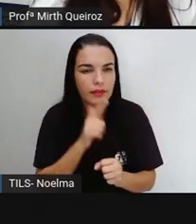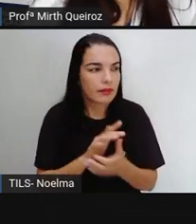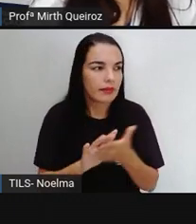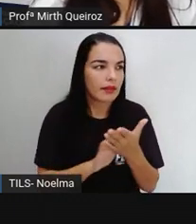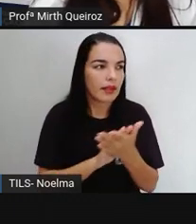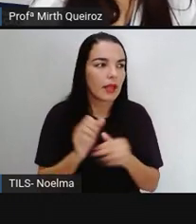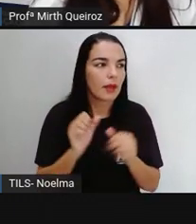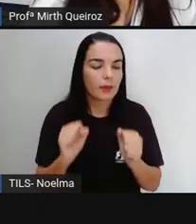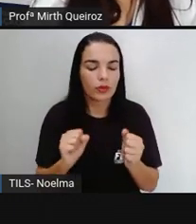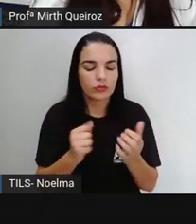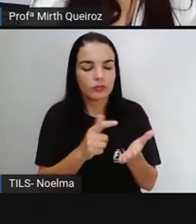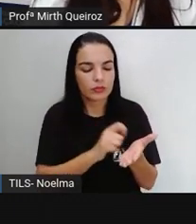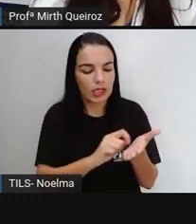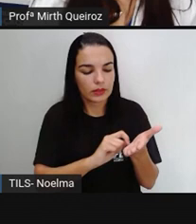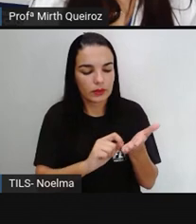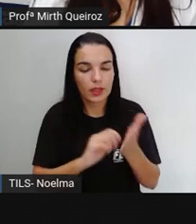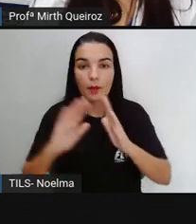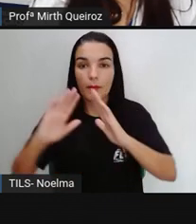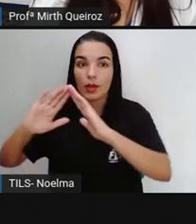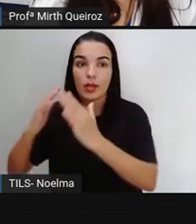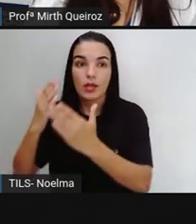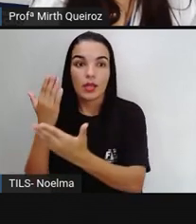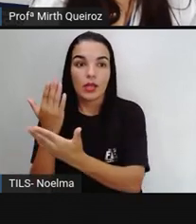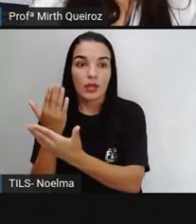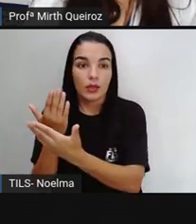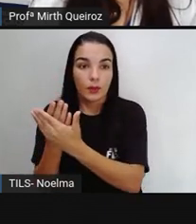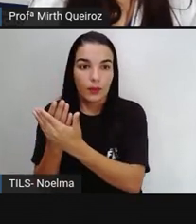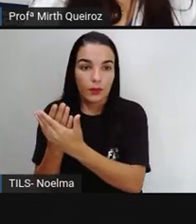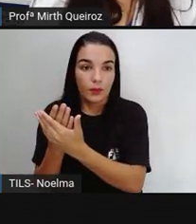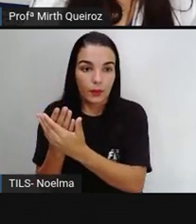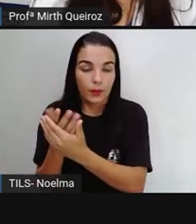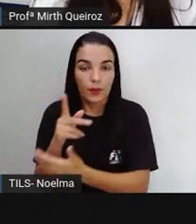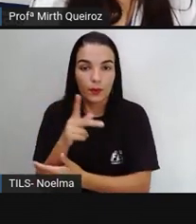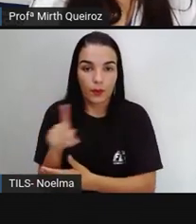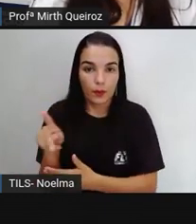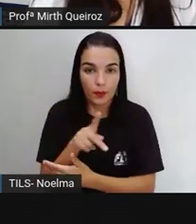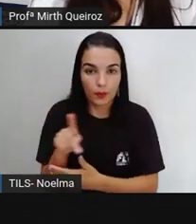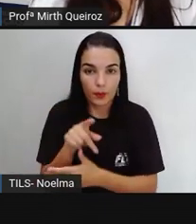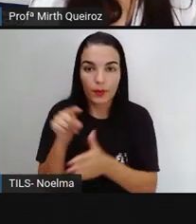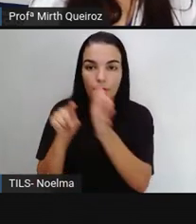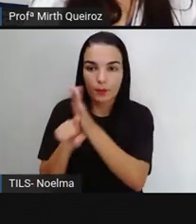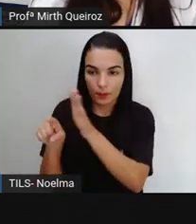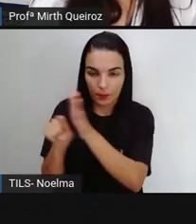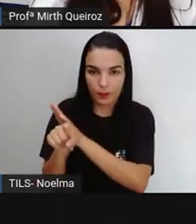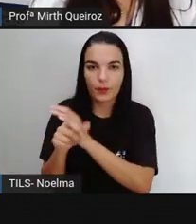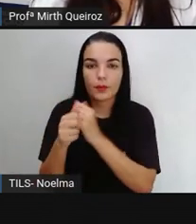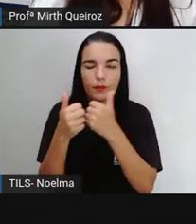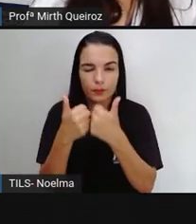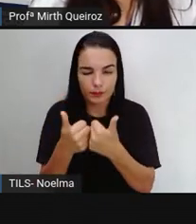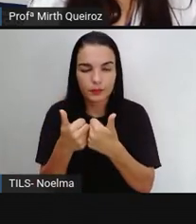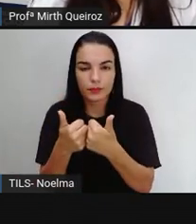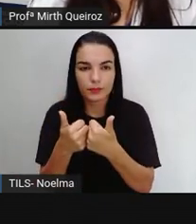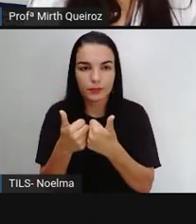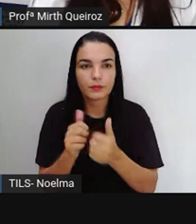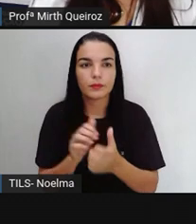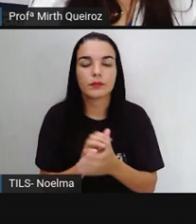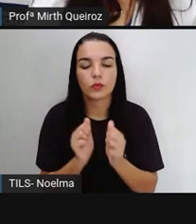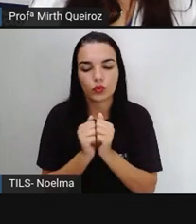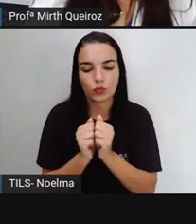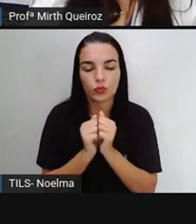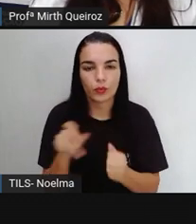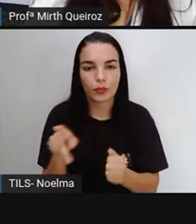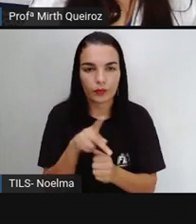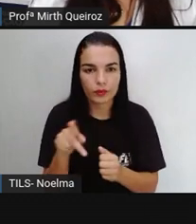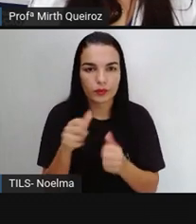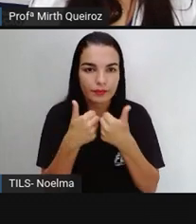deixam anotadinho ali no caderno, que quando vocês estiverem em sala com o seu professor, vocês podem pesquisar junto com